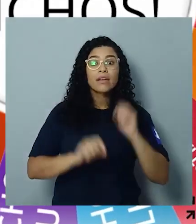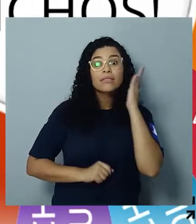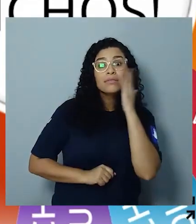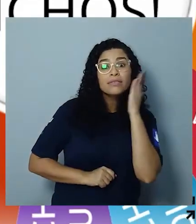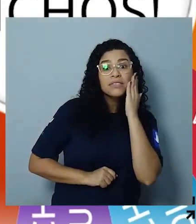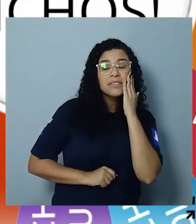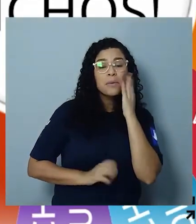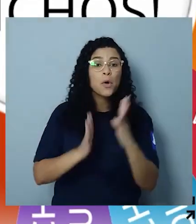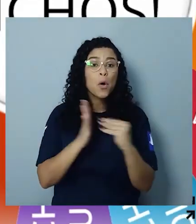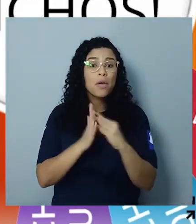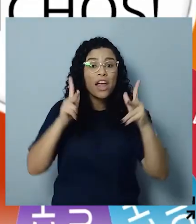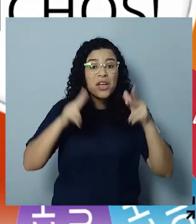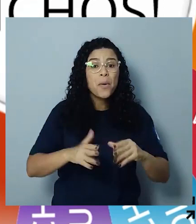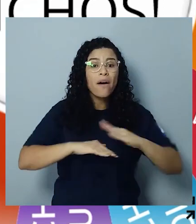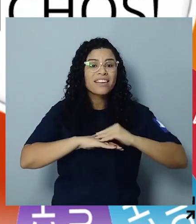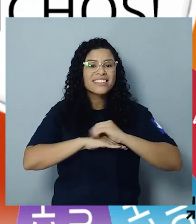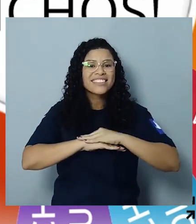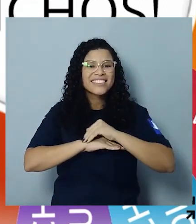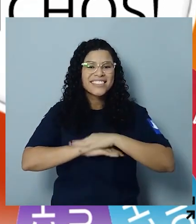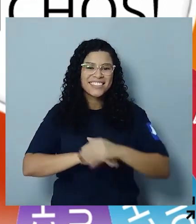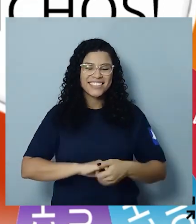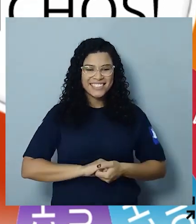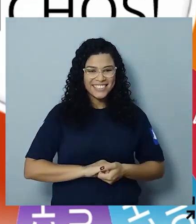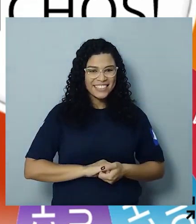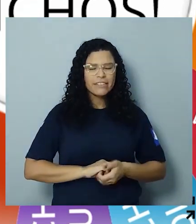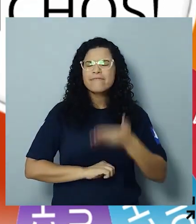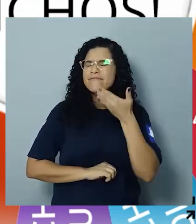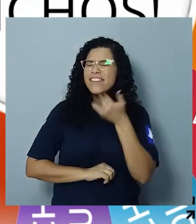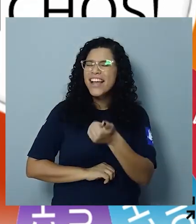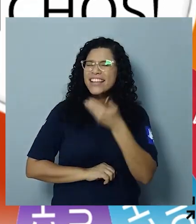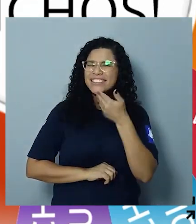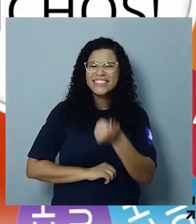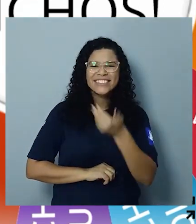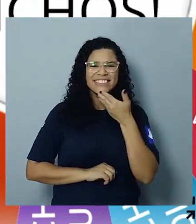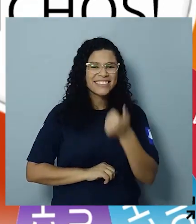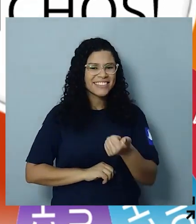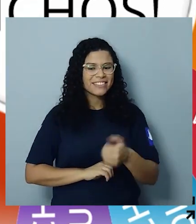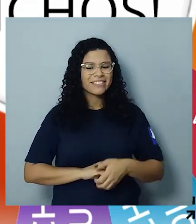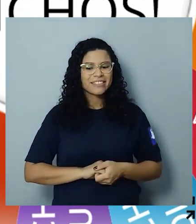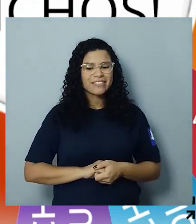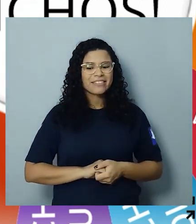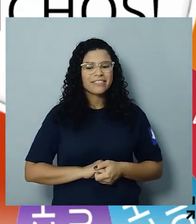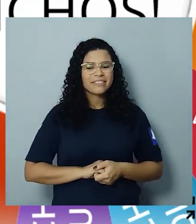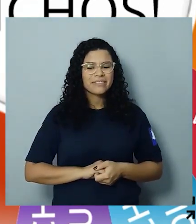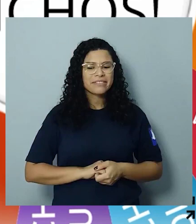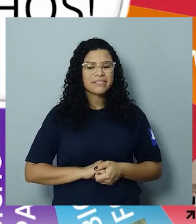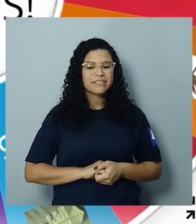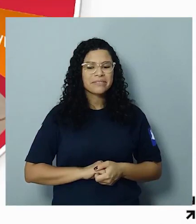e quem sabe imitar uma lesma a você é muito fácil